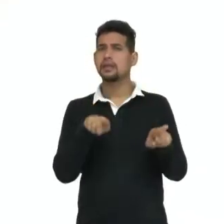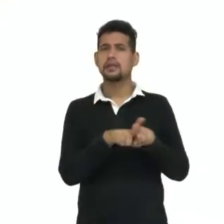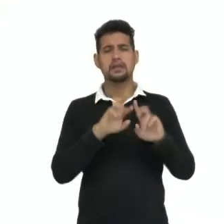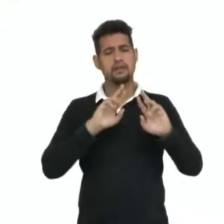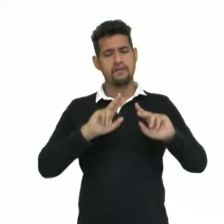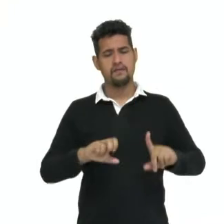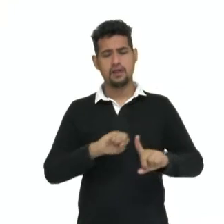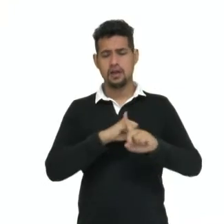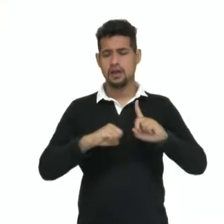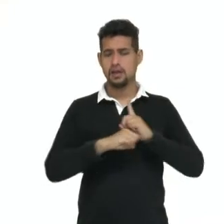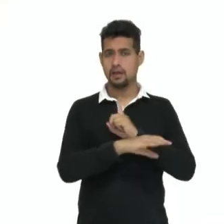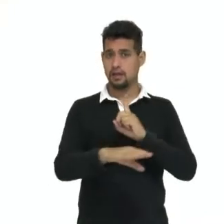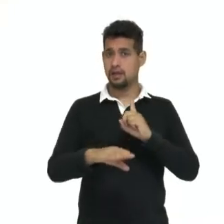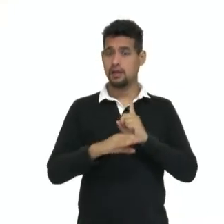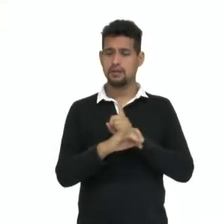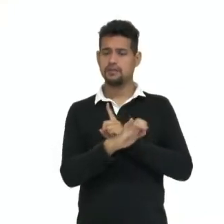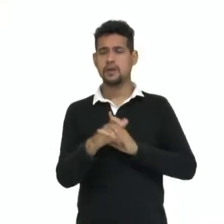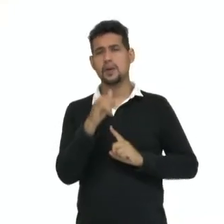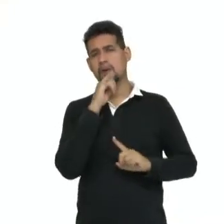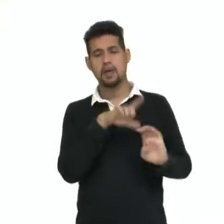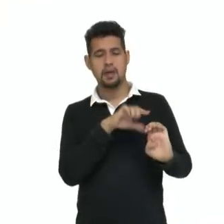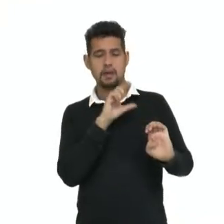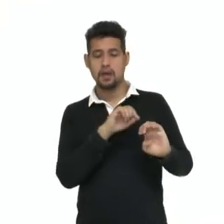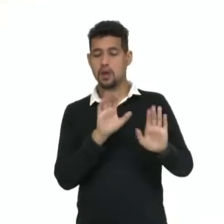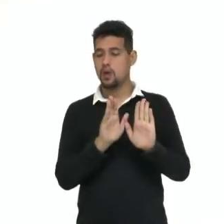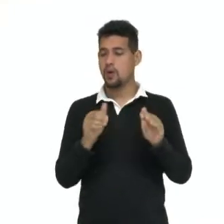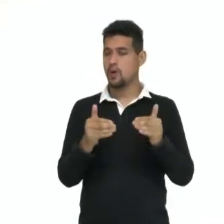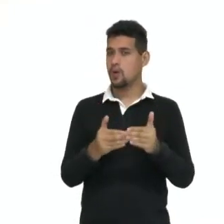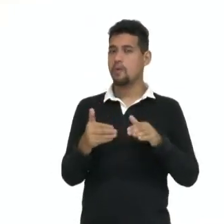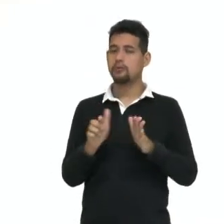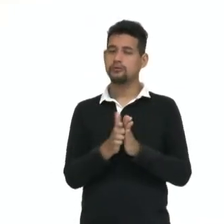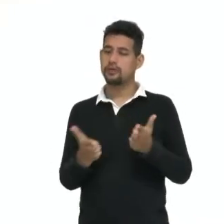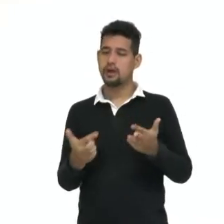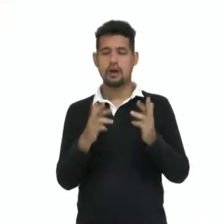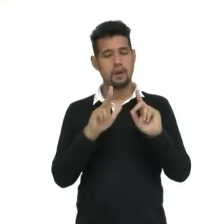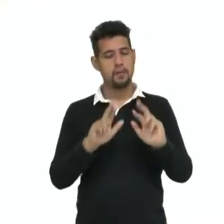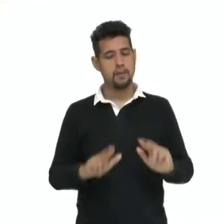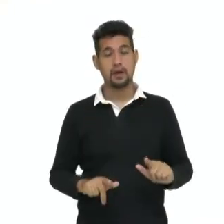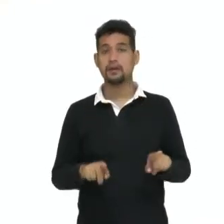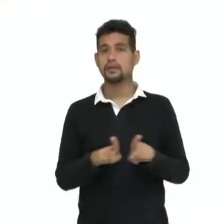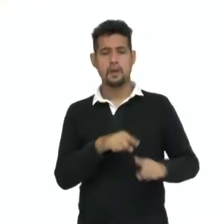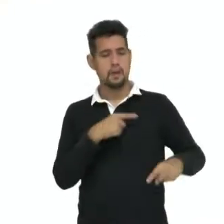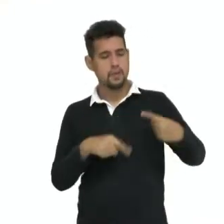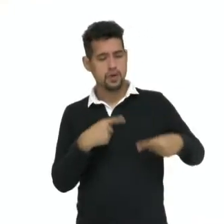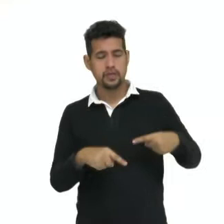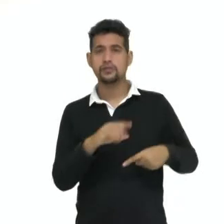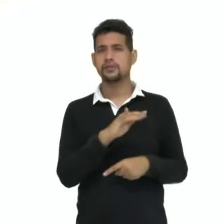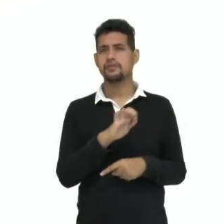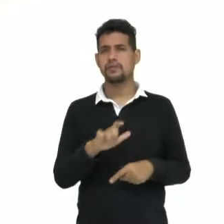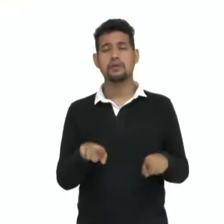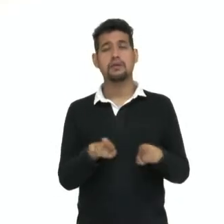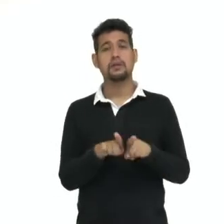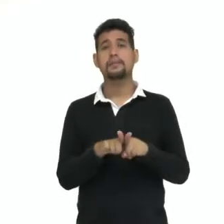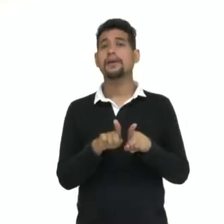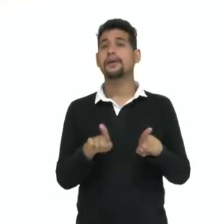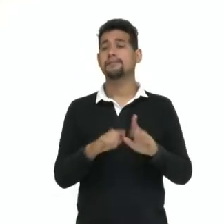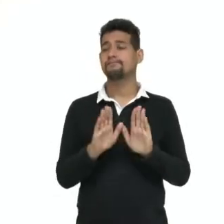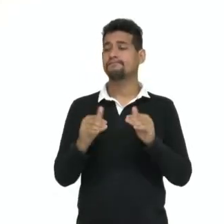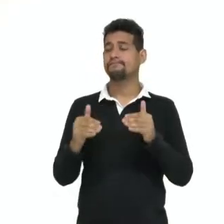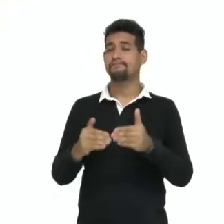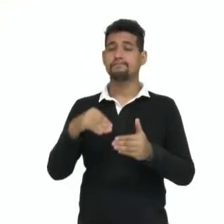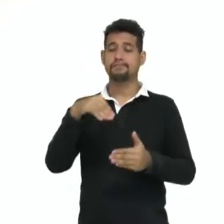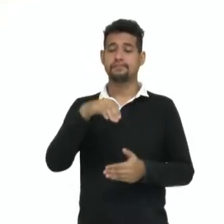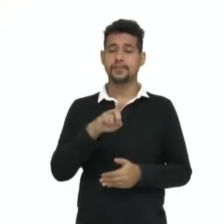da sociedade civil, como empresários, como grupos da mídia, jornais, políticos civis e a classe média urbana, que